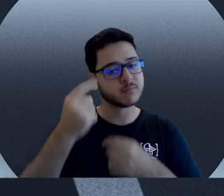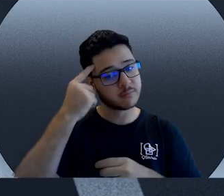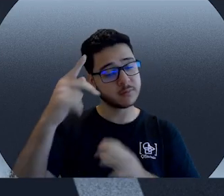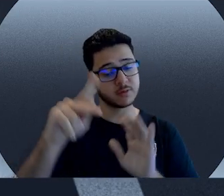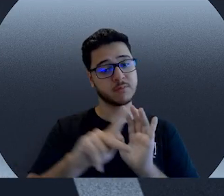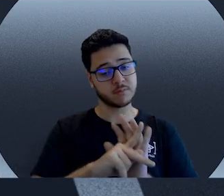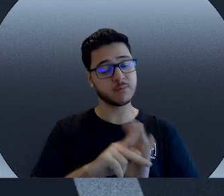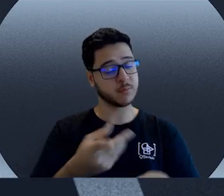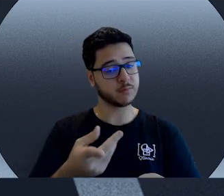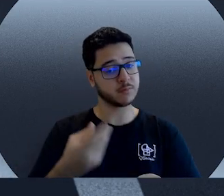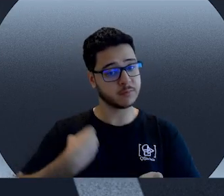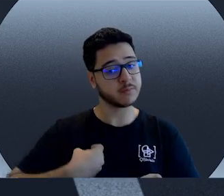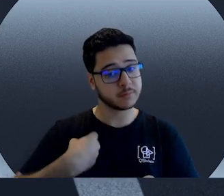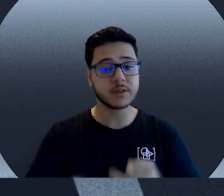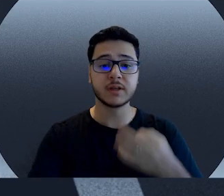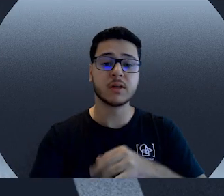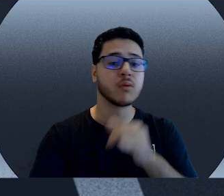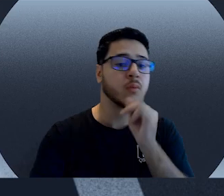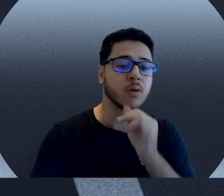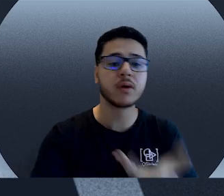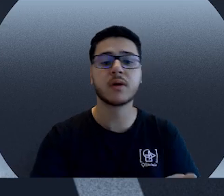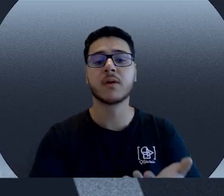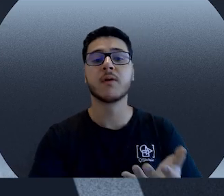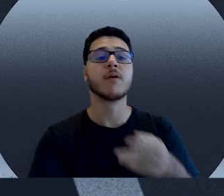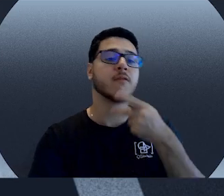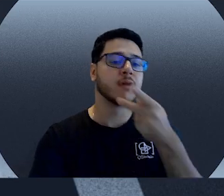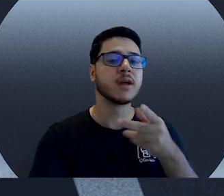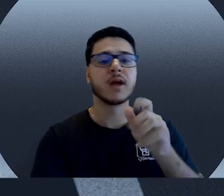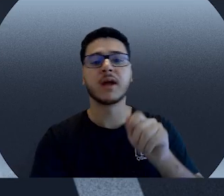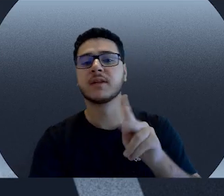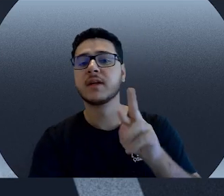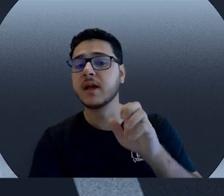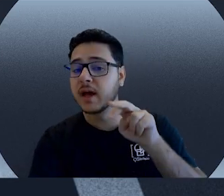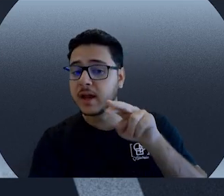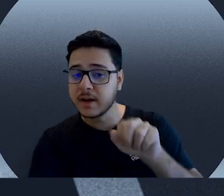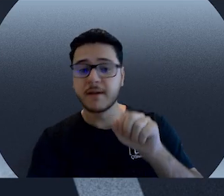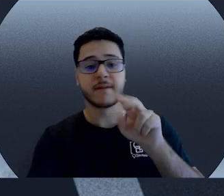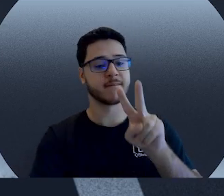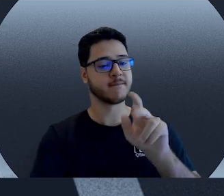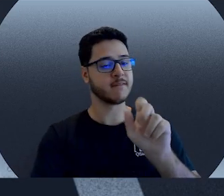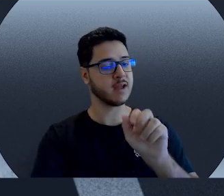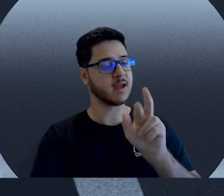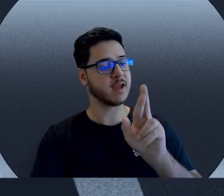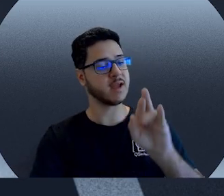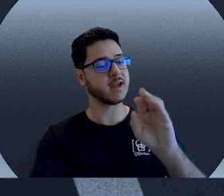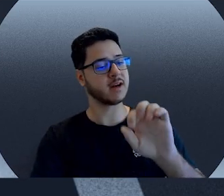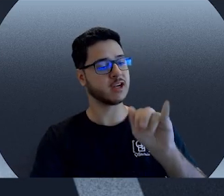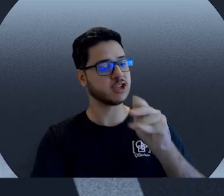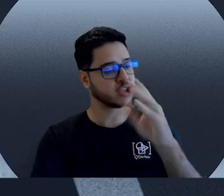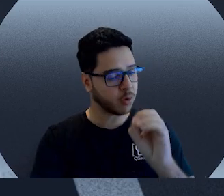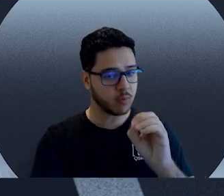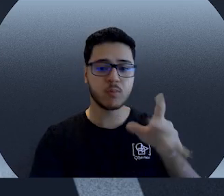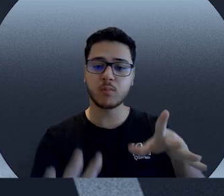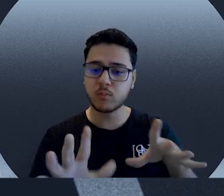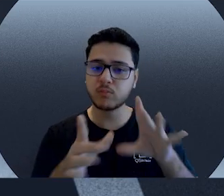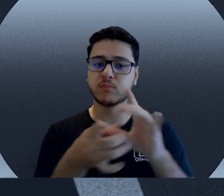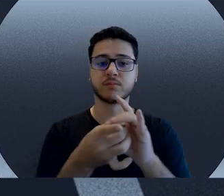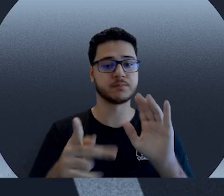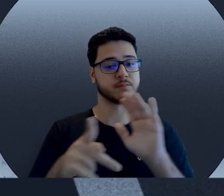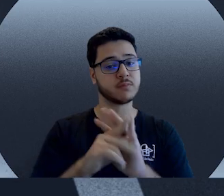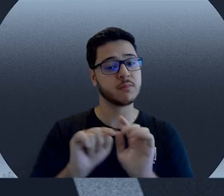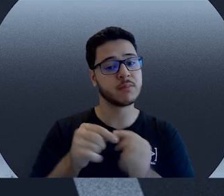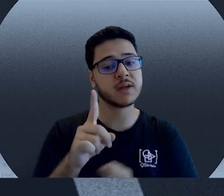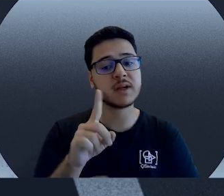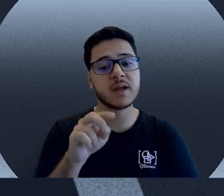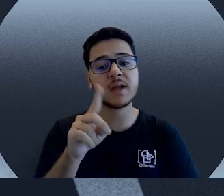própria realidade, né? Se eu comentei da Adriana Verejão, que vai trazer muito da indagação da colonização portuguesa, mas o